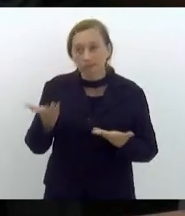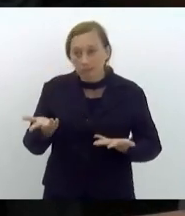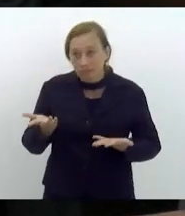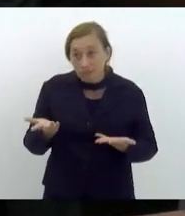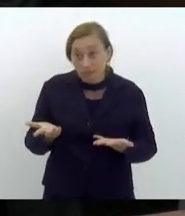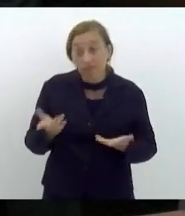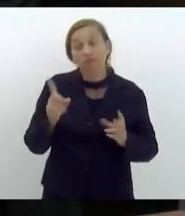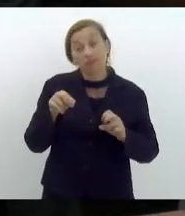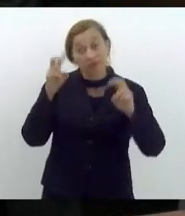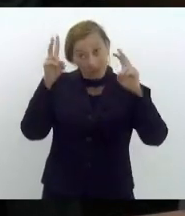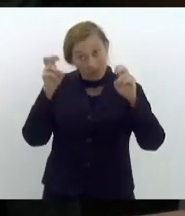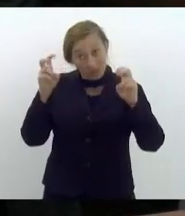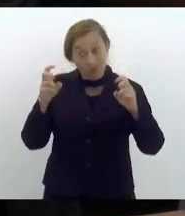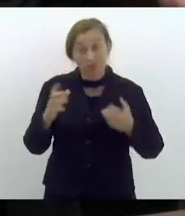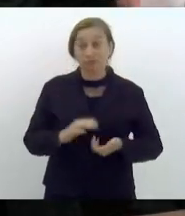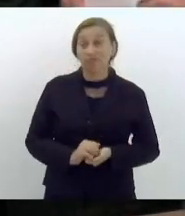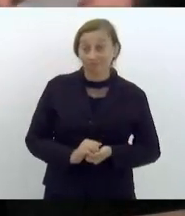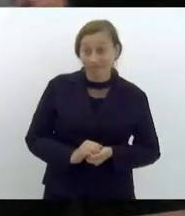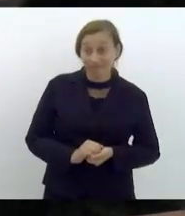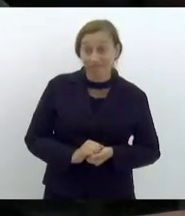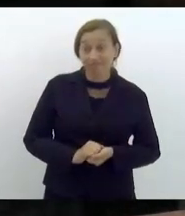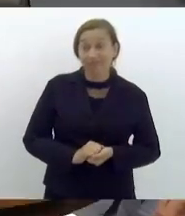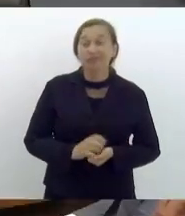essa que é a questão